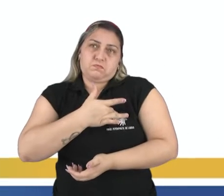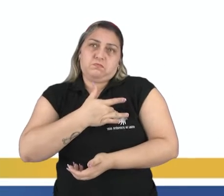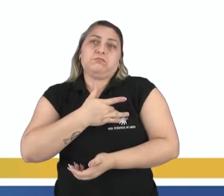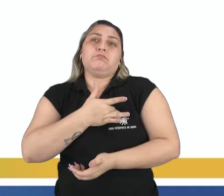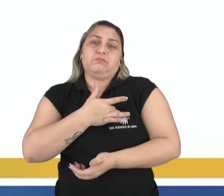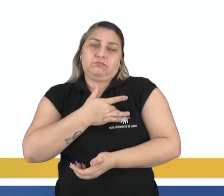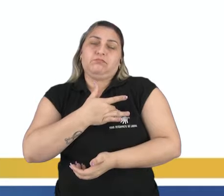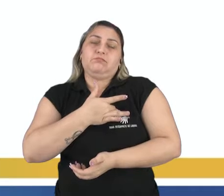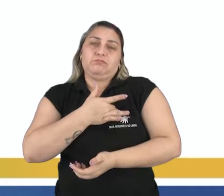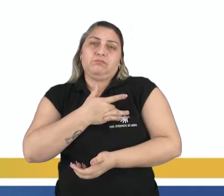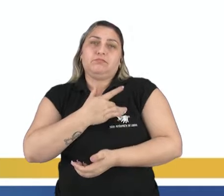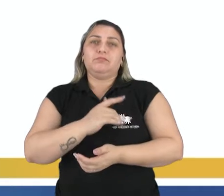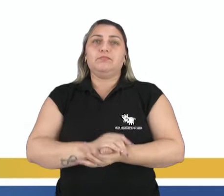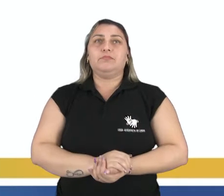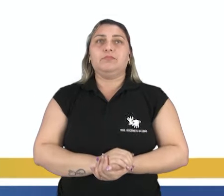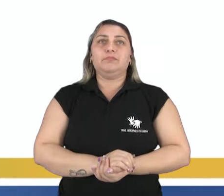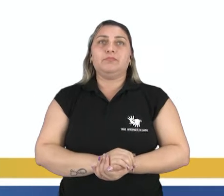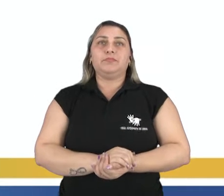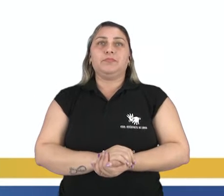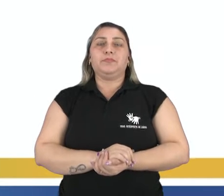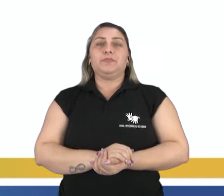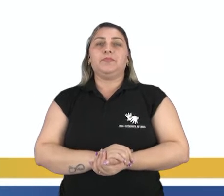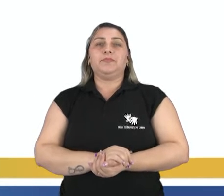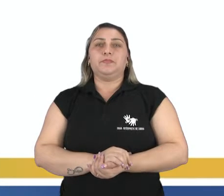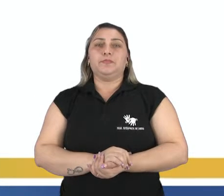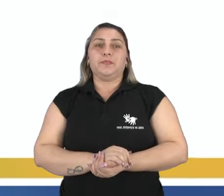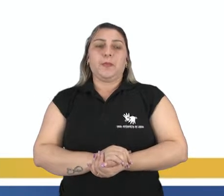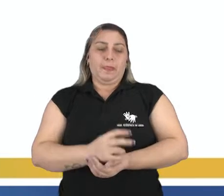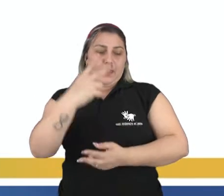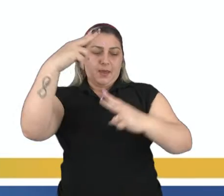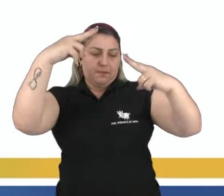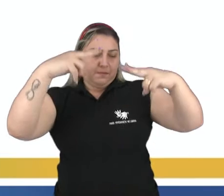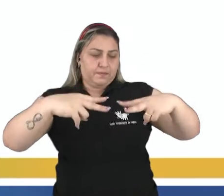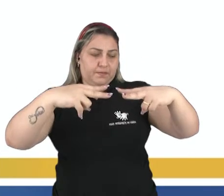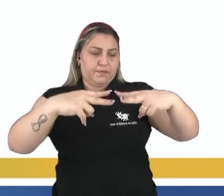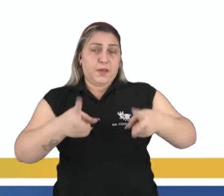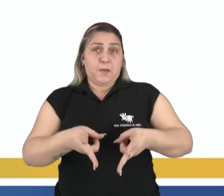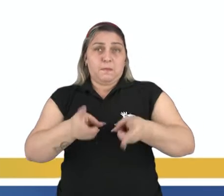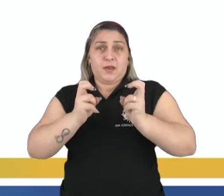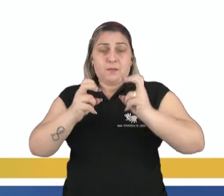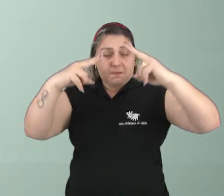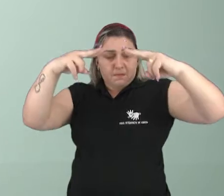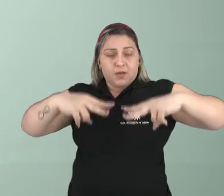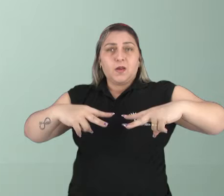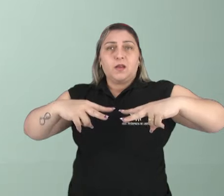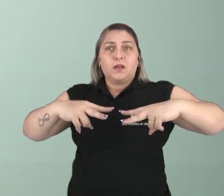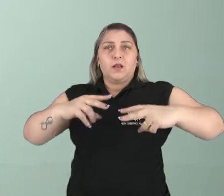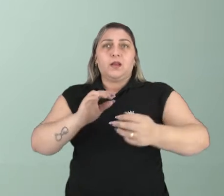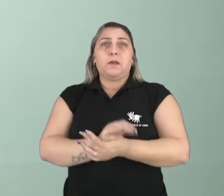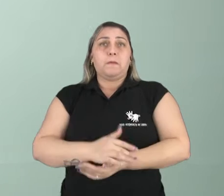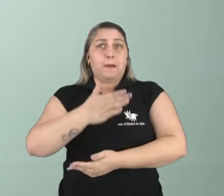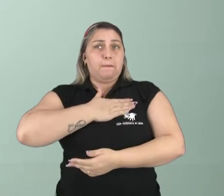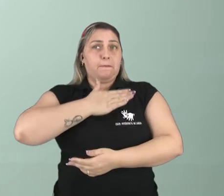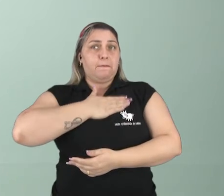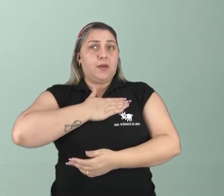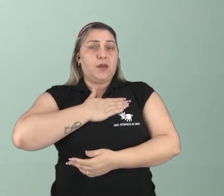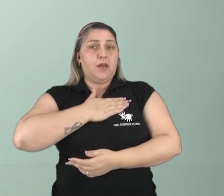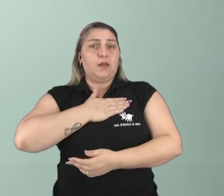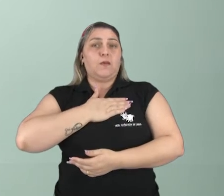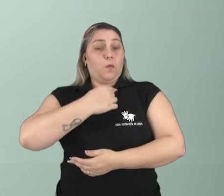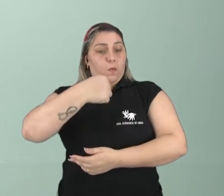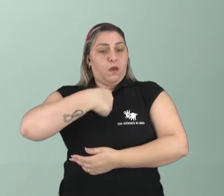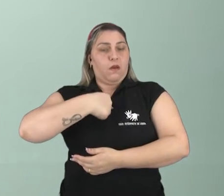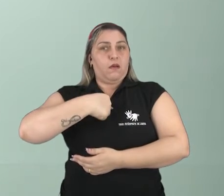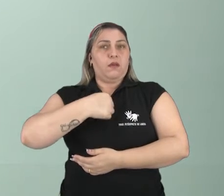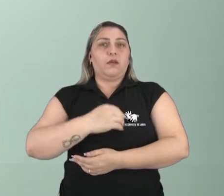havia um pouco de piedade. Então, me olhou, vocês perceberam ali quando me olhou, né, para mim, né, o eu ali dentro